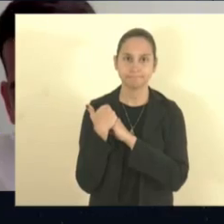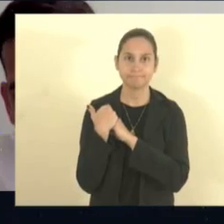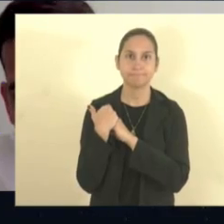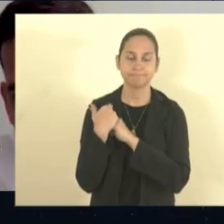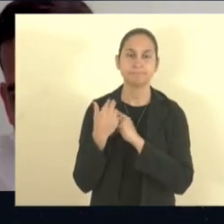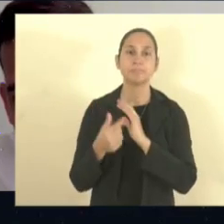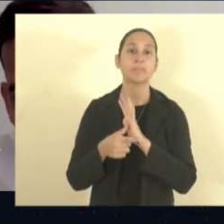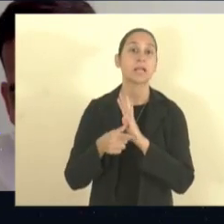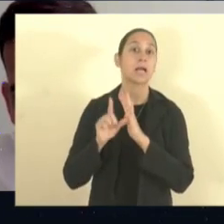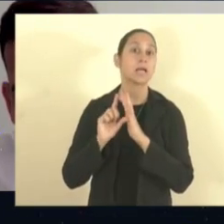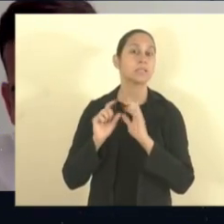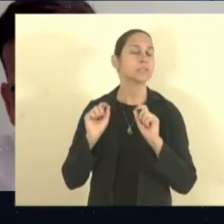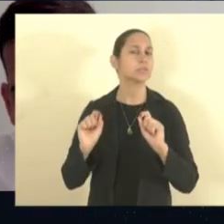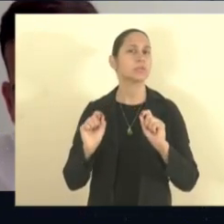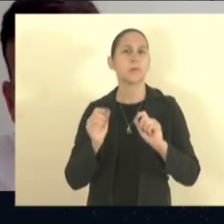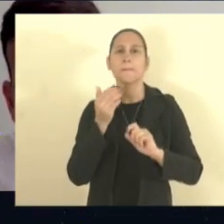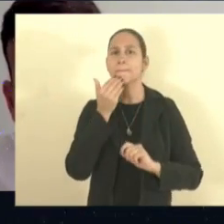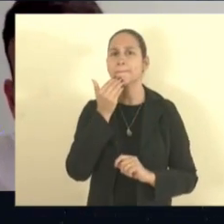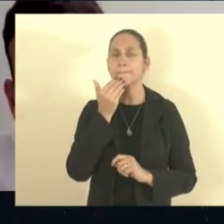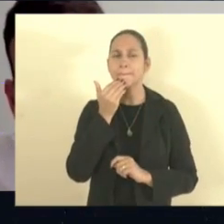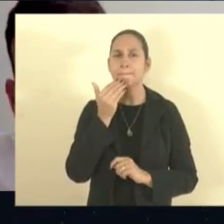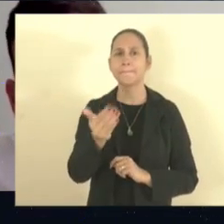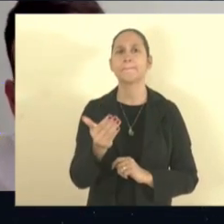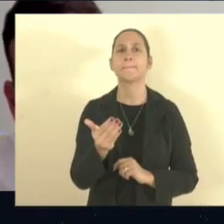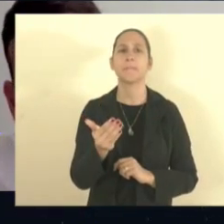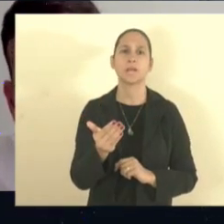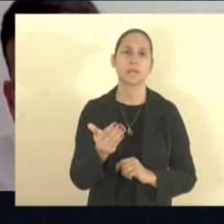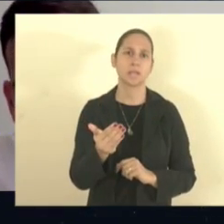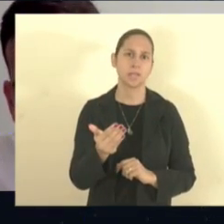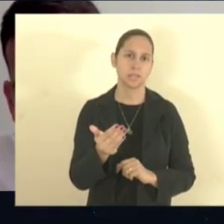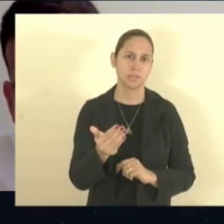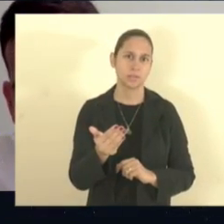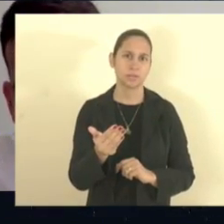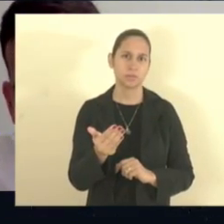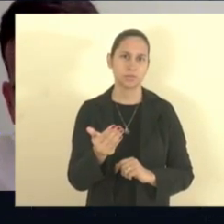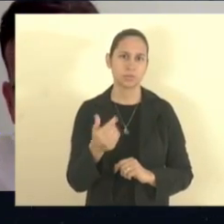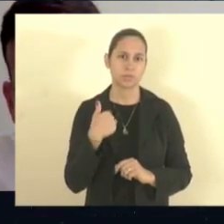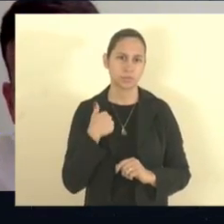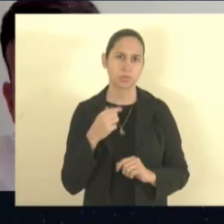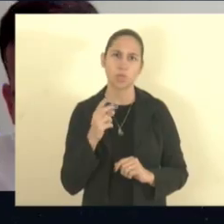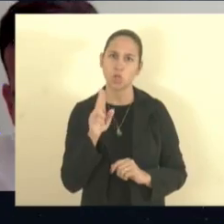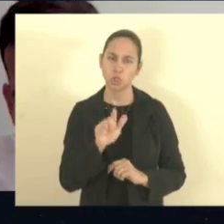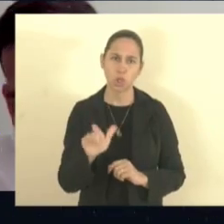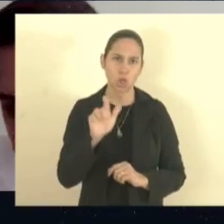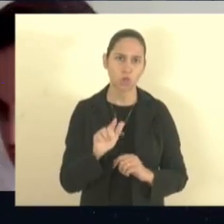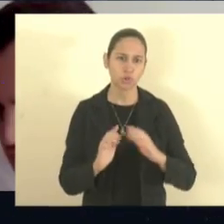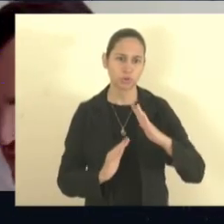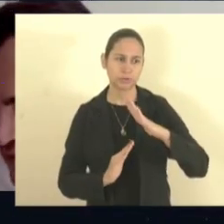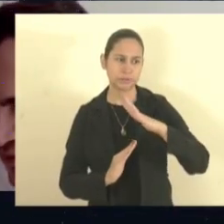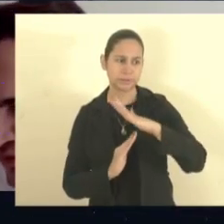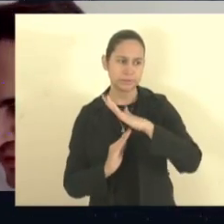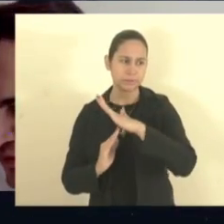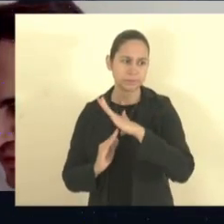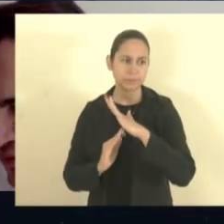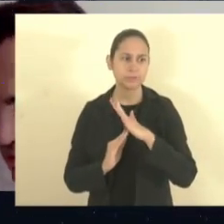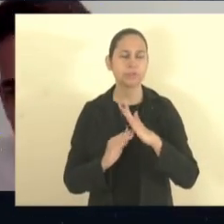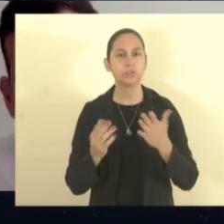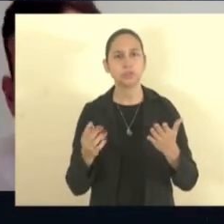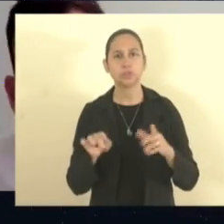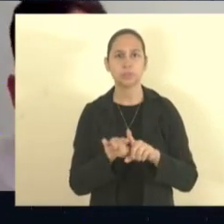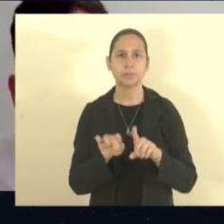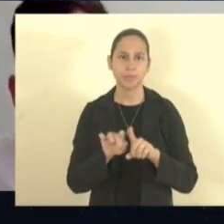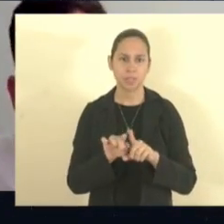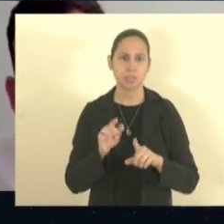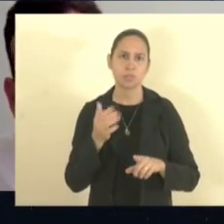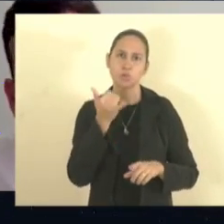Antecipadamente, a gente pede até, assim, dentro de oito das nossas limitações, desculpa até o presidente aí para a gente estar falando